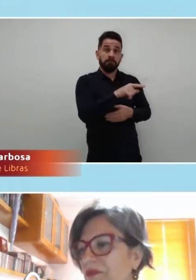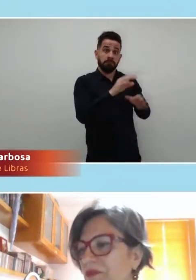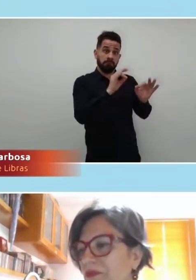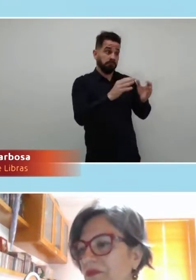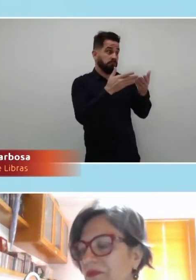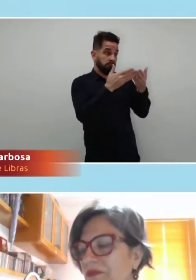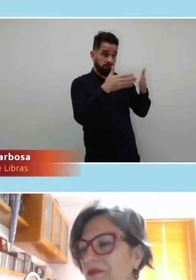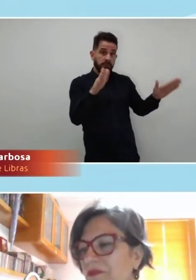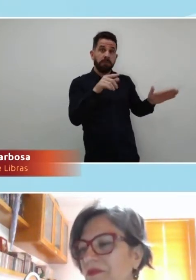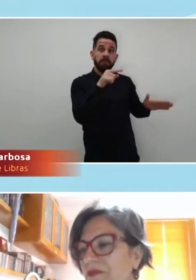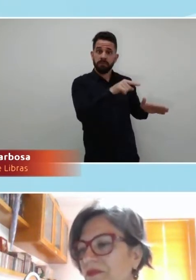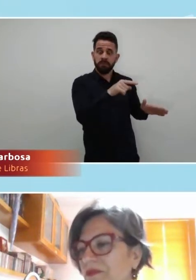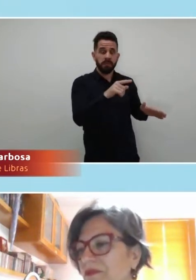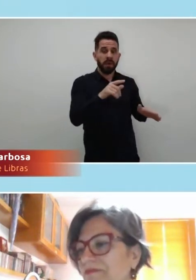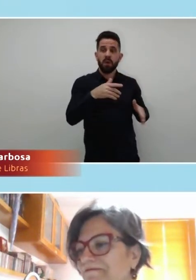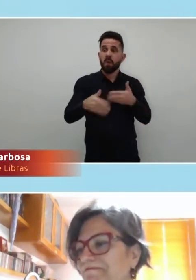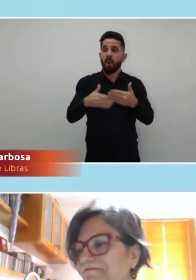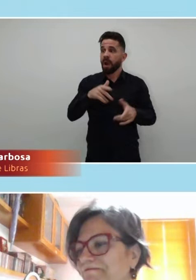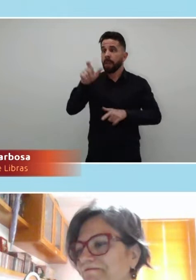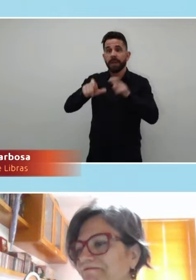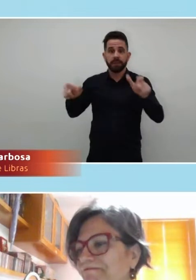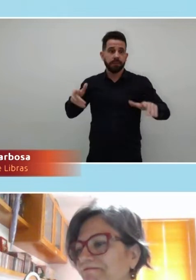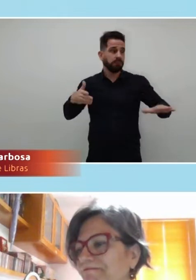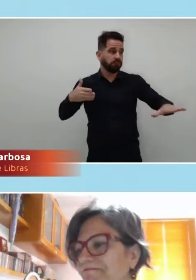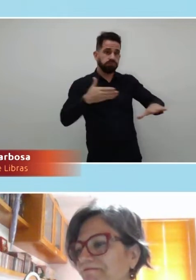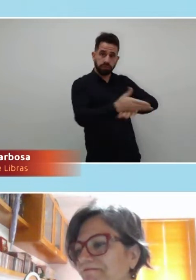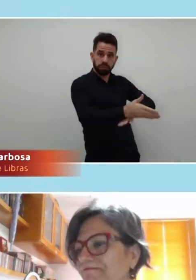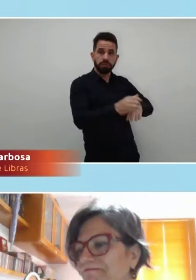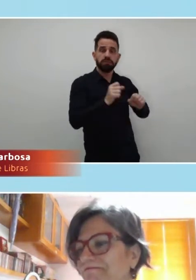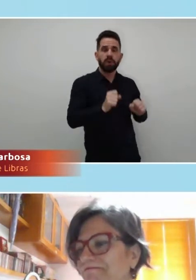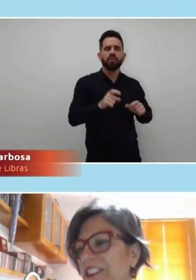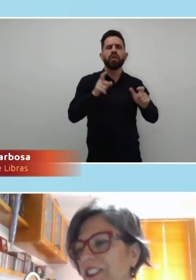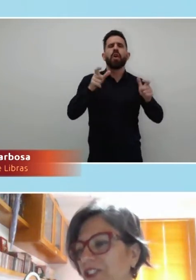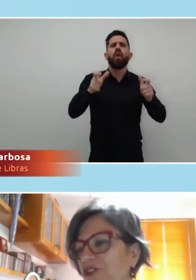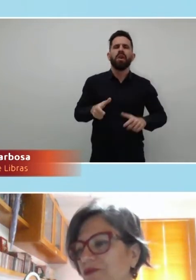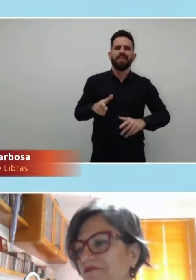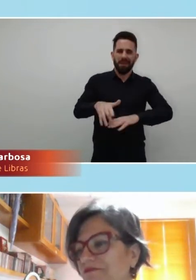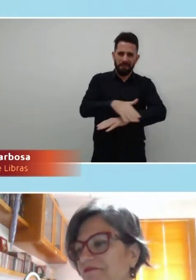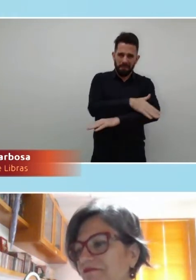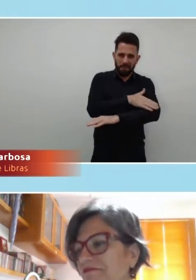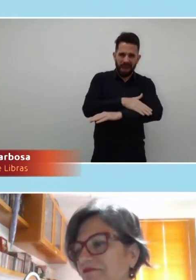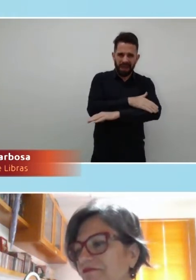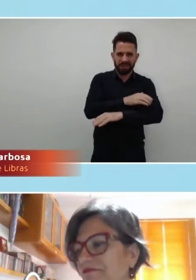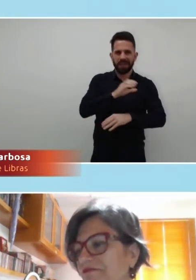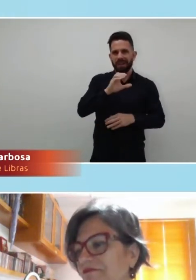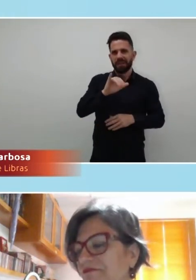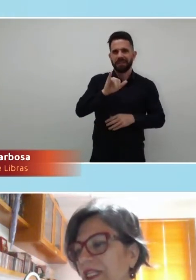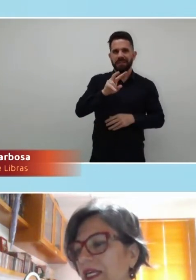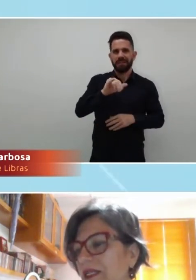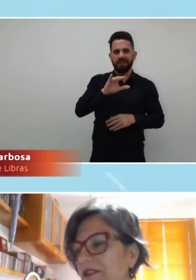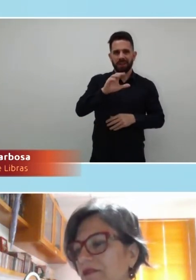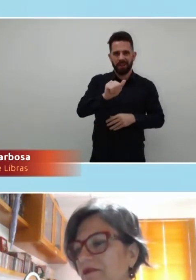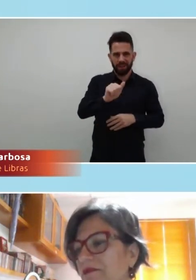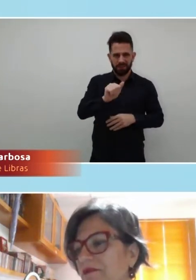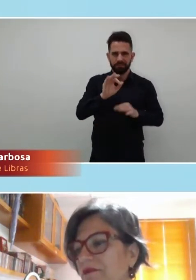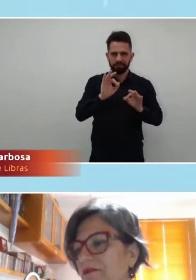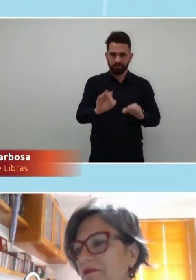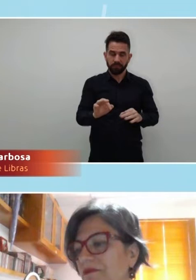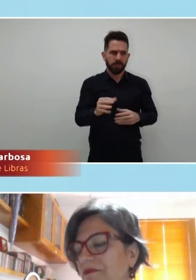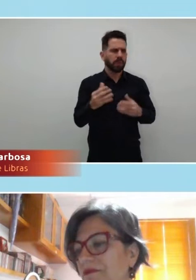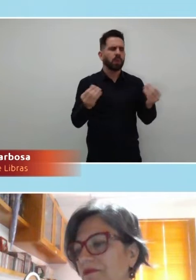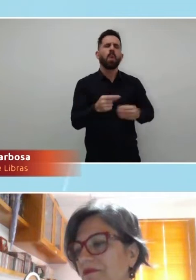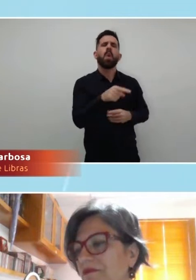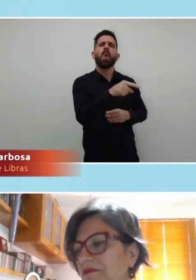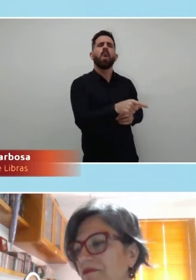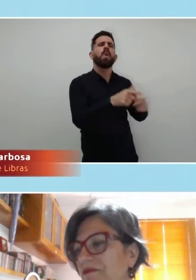goianos, goianienses, que fica lá na Praça Cívica, né, professora? Como que é esse espaço, né? O que vocês perceberam que